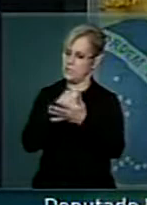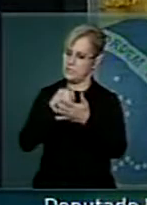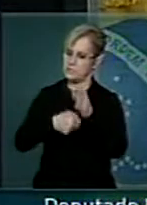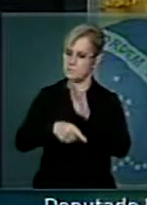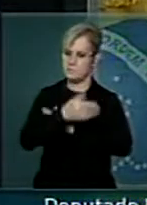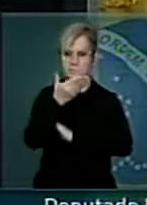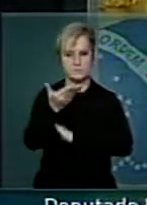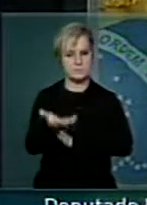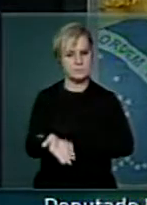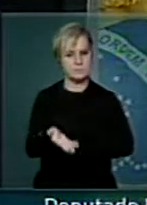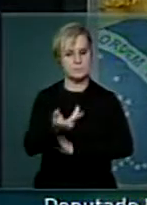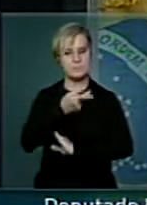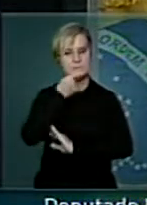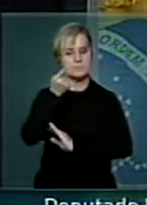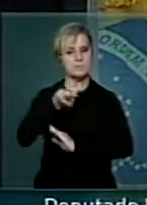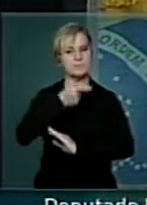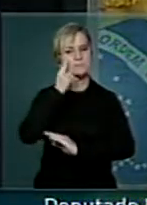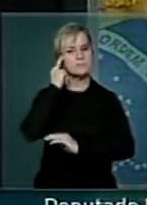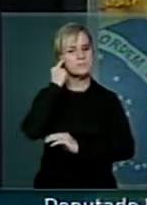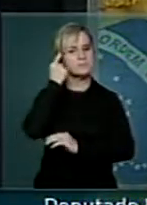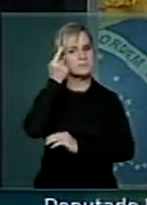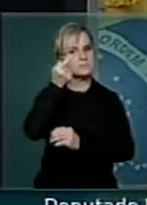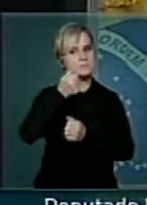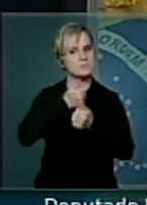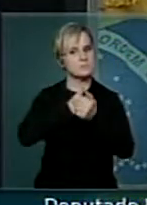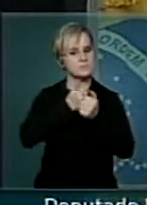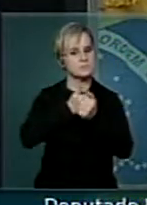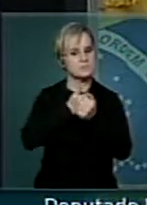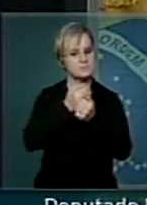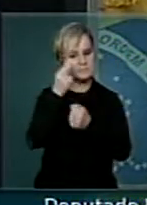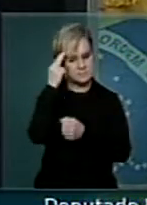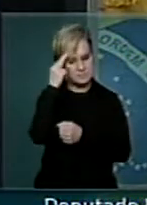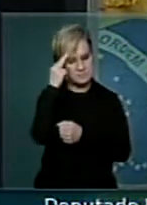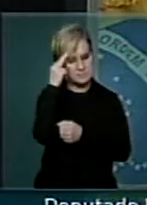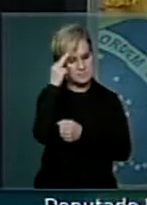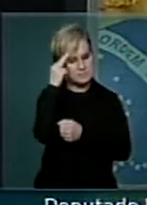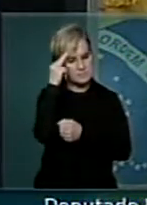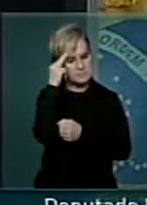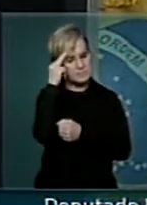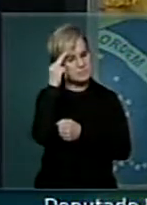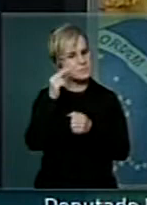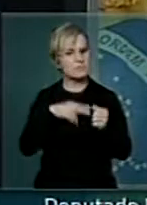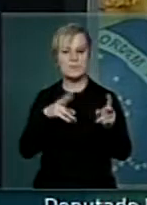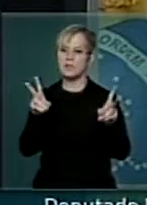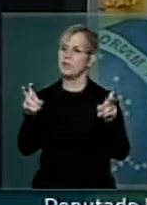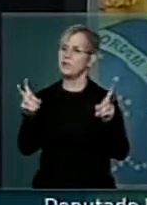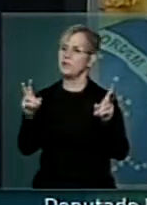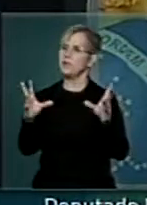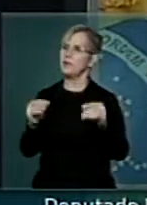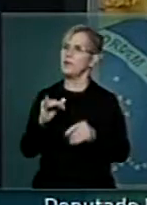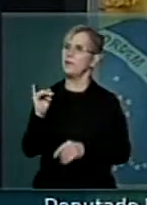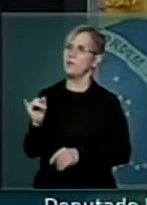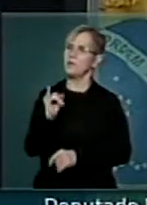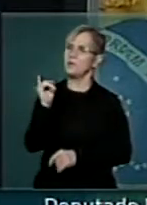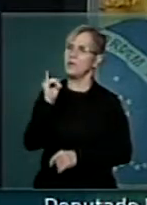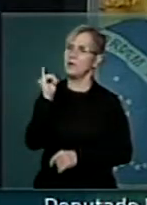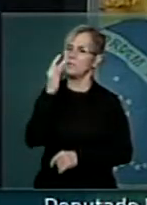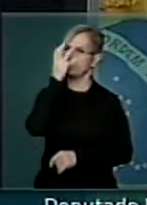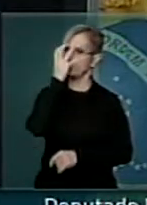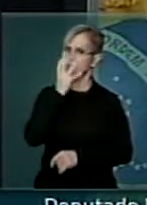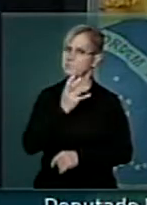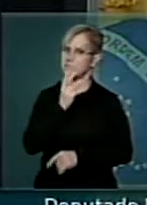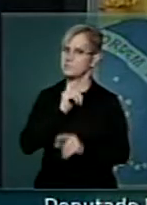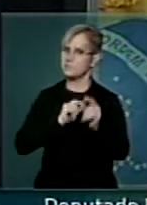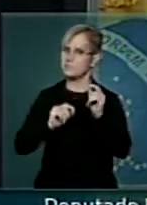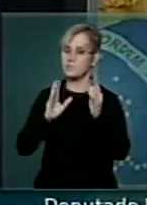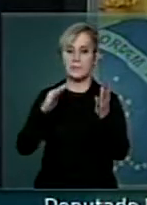falar exatamente, para fazer uma reflexão sobre este tema tão sério, tão importante, tão delicado, que